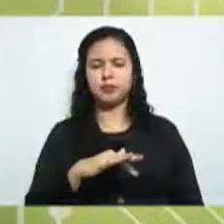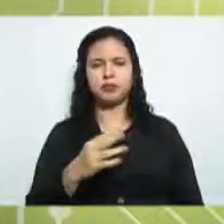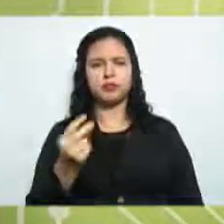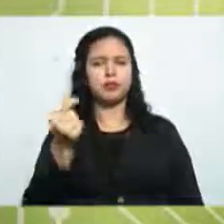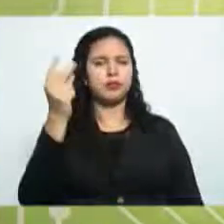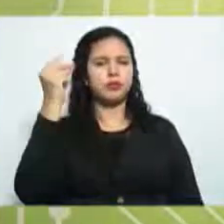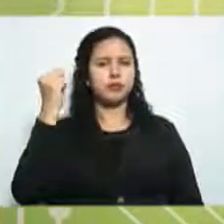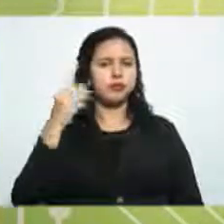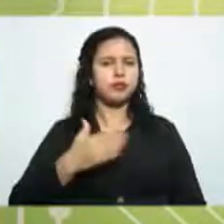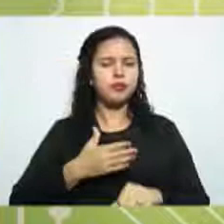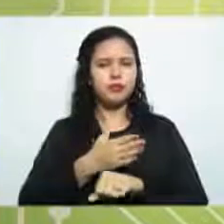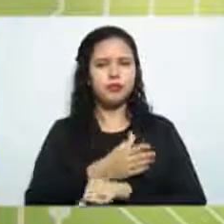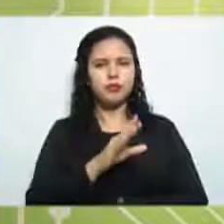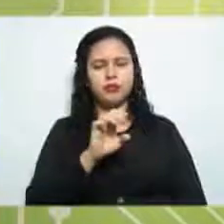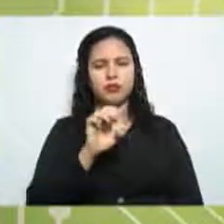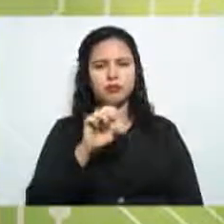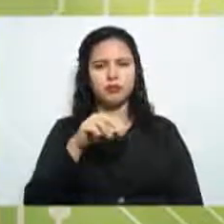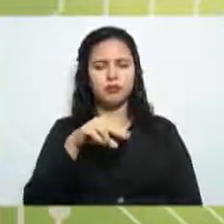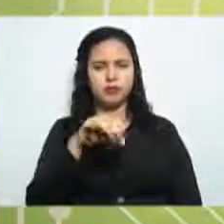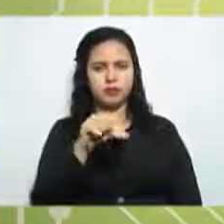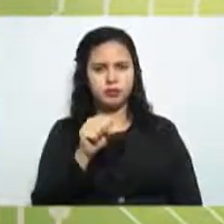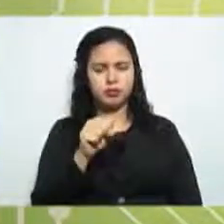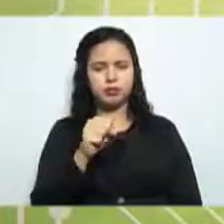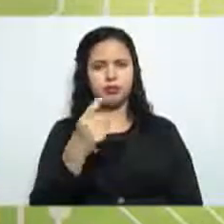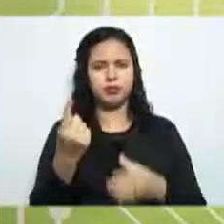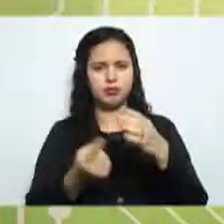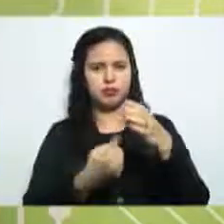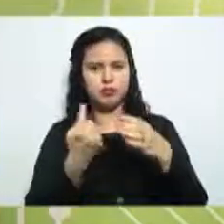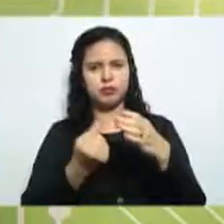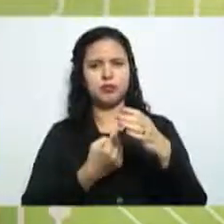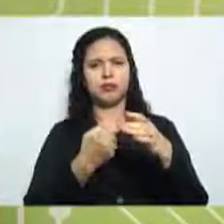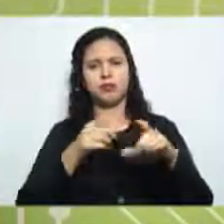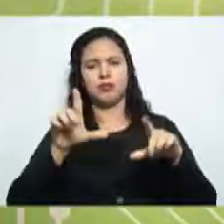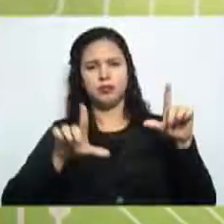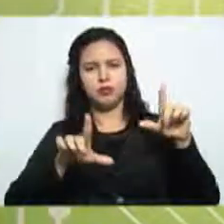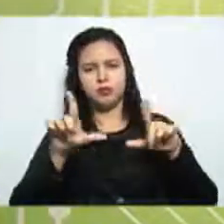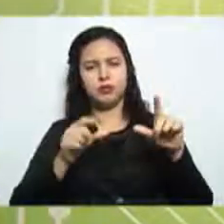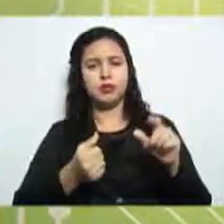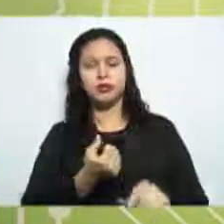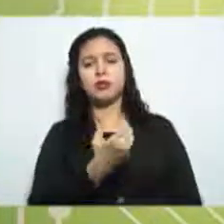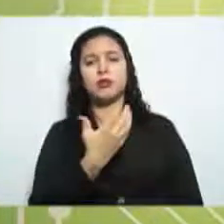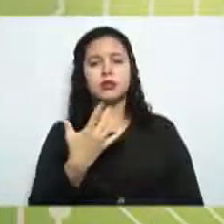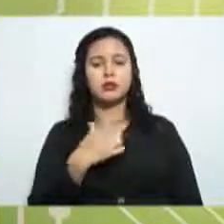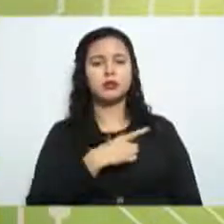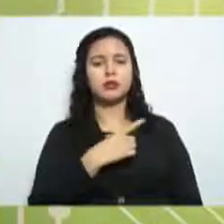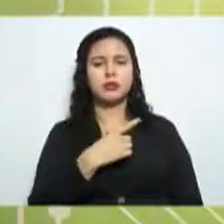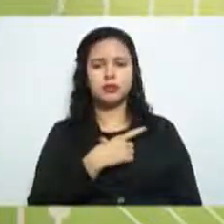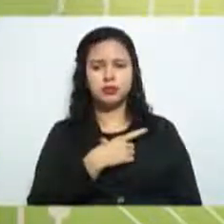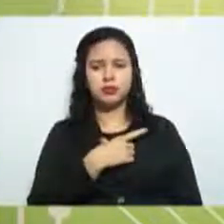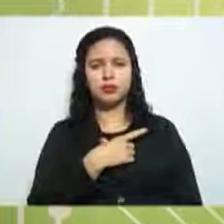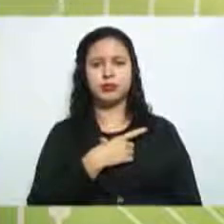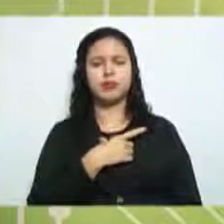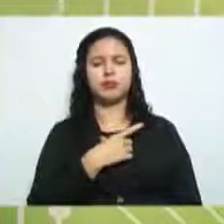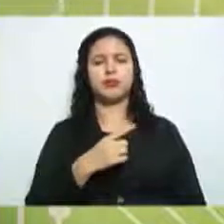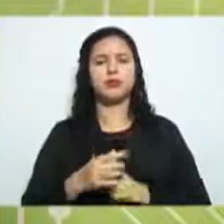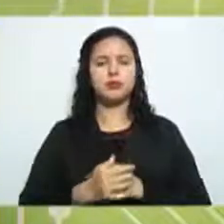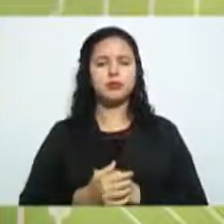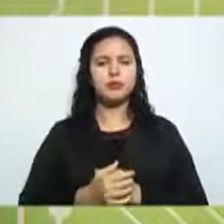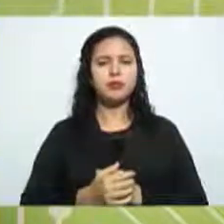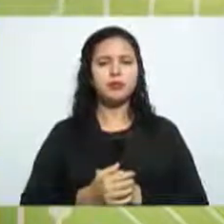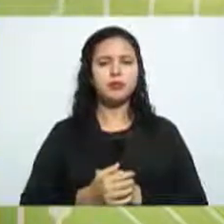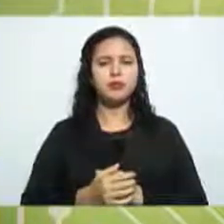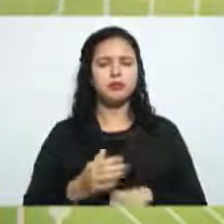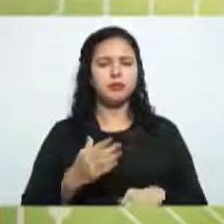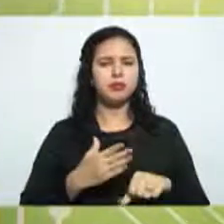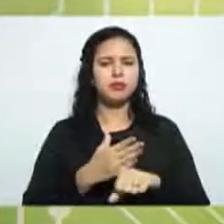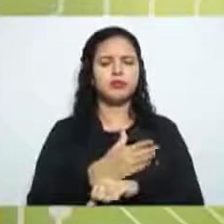tinham de acesso de bens dentro de casa, eles tinham liquidificador, tinham televisão, quantas televisões tinham dentro de casa, eles tinham acesso a